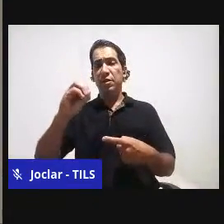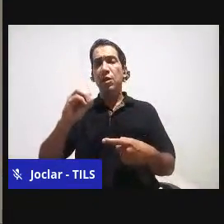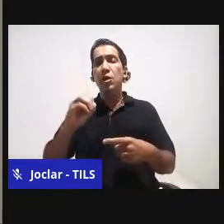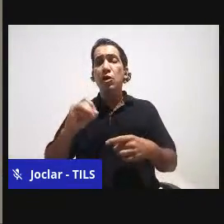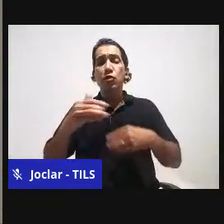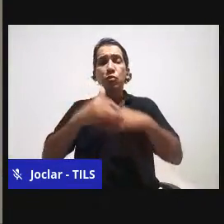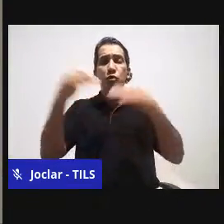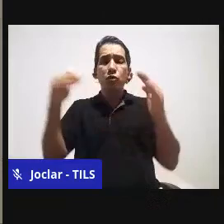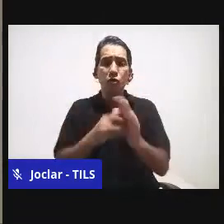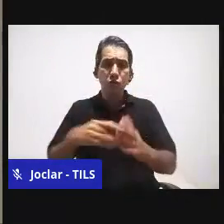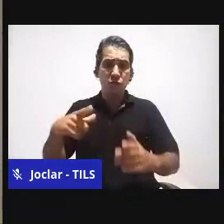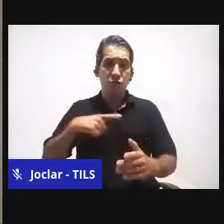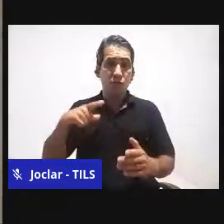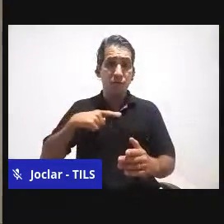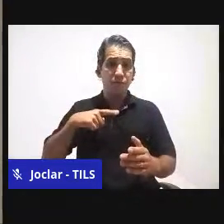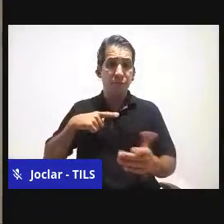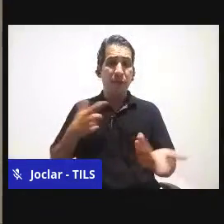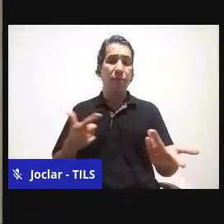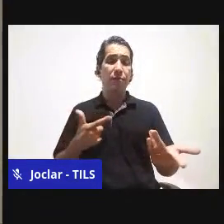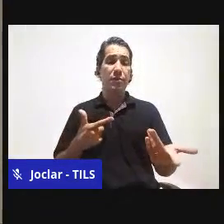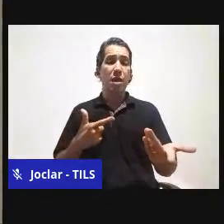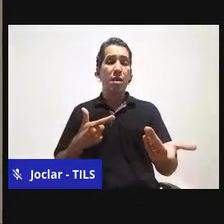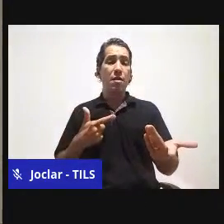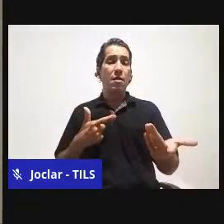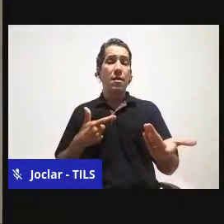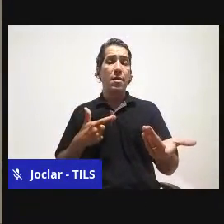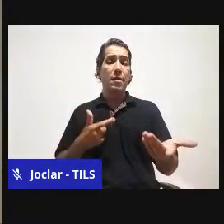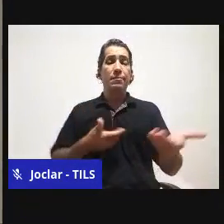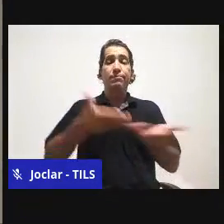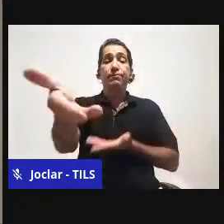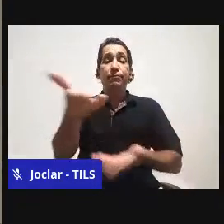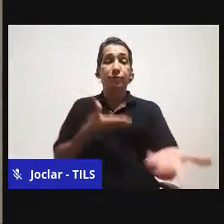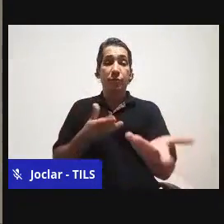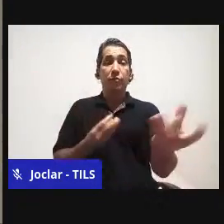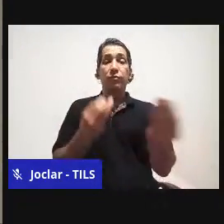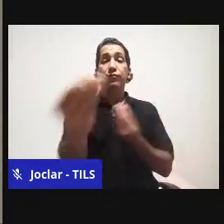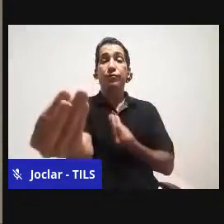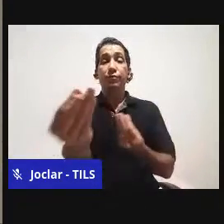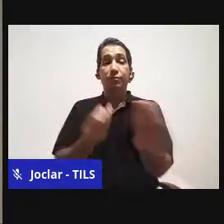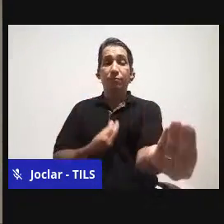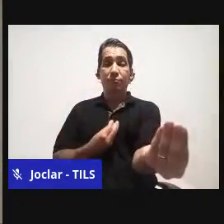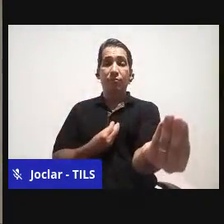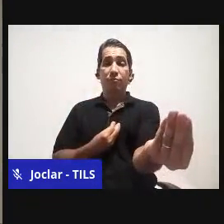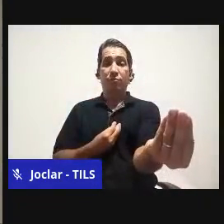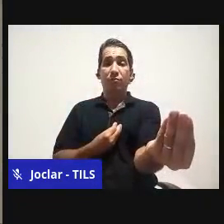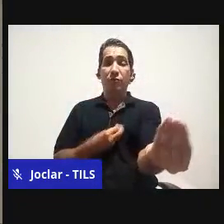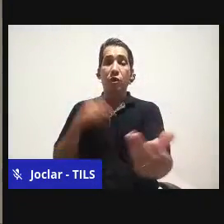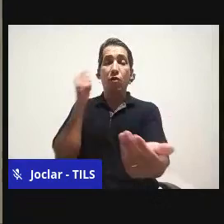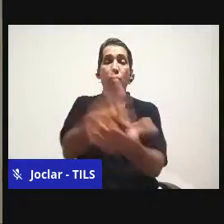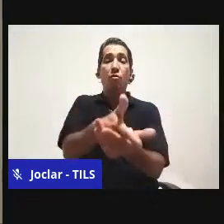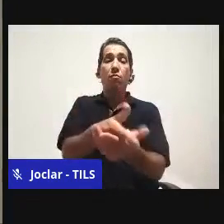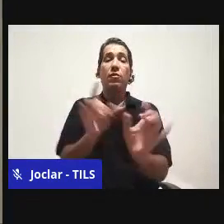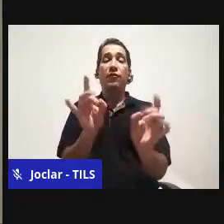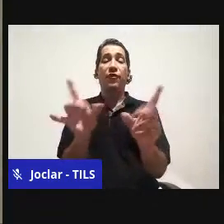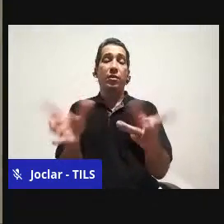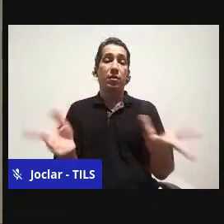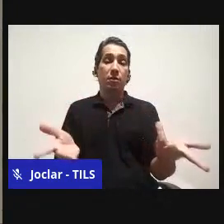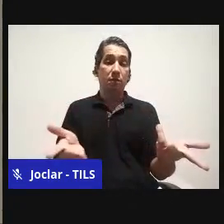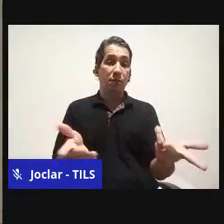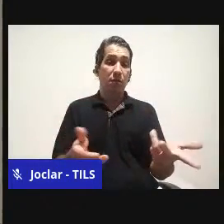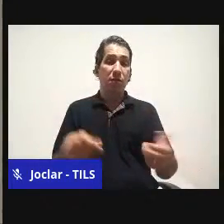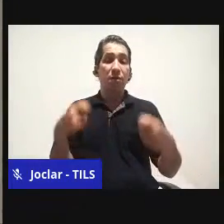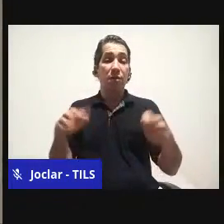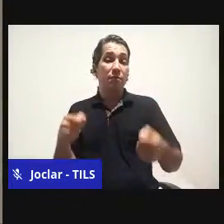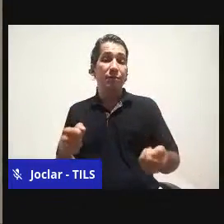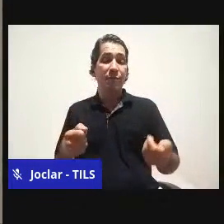chamada blockchain. De fato, o grande, digamos, desafio que nós vamos ter é a integração de